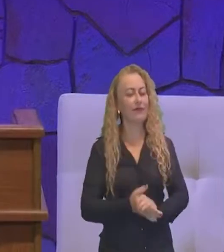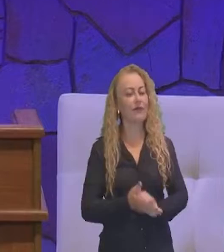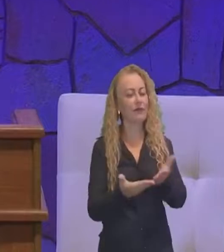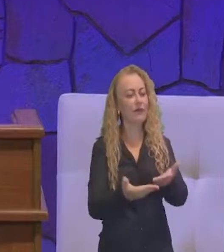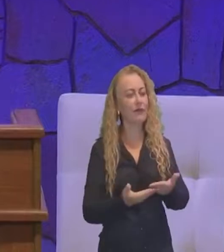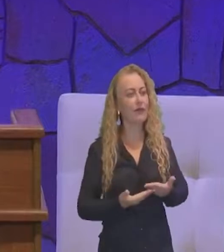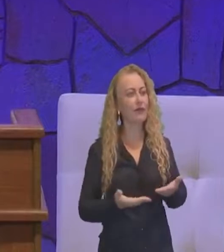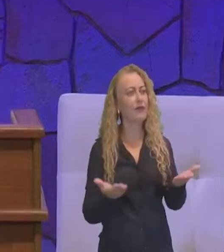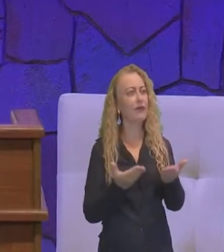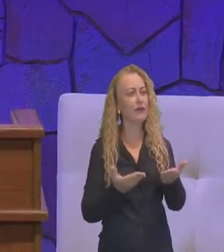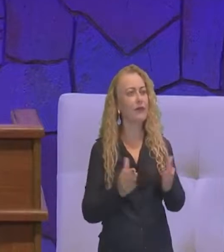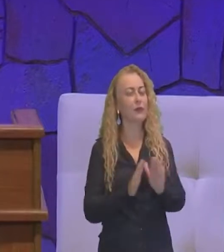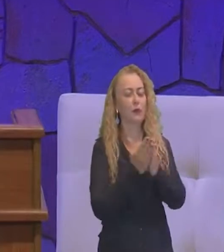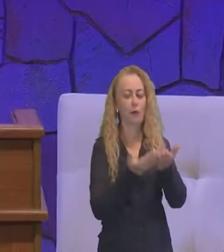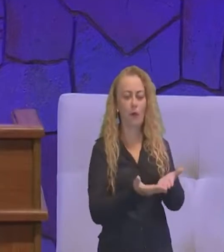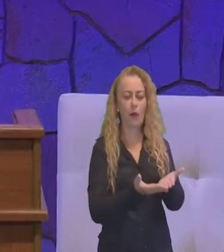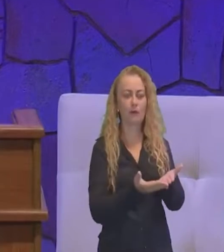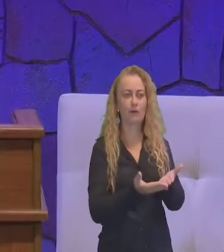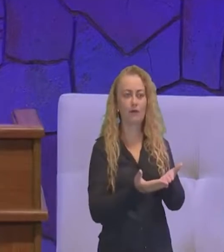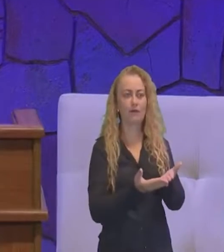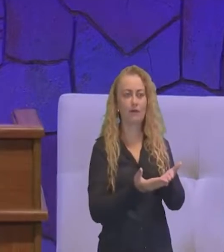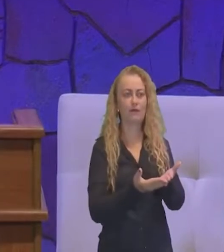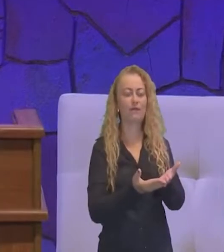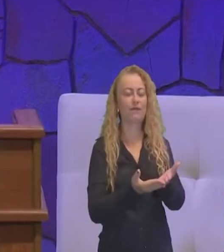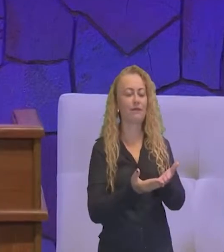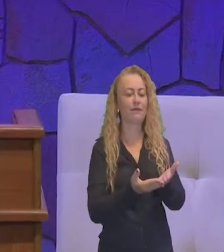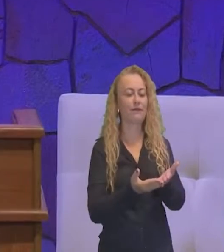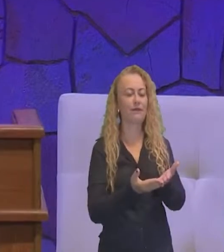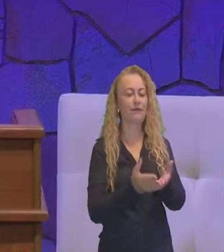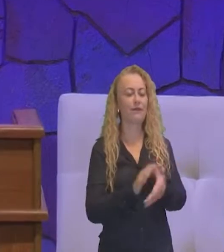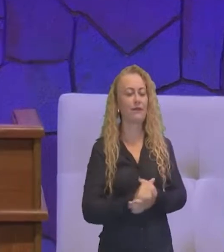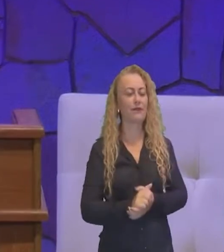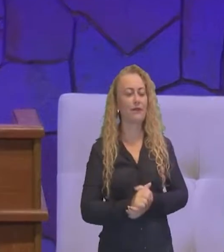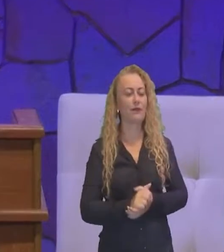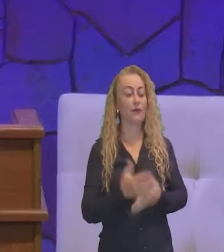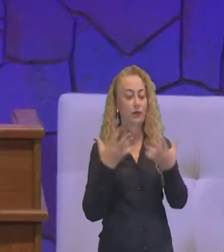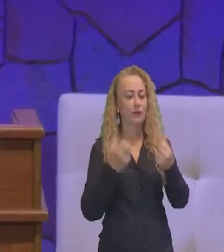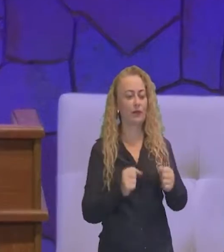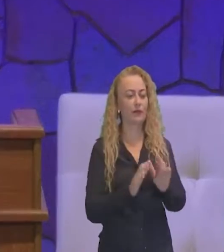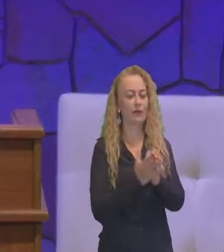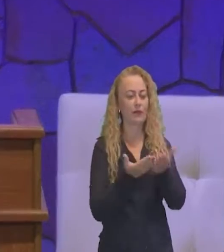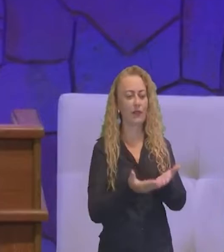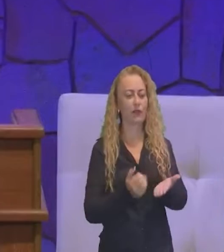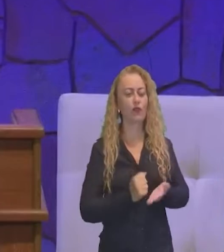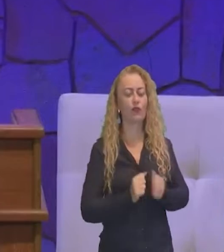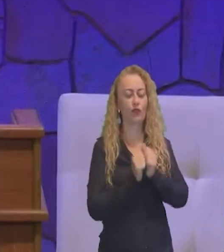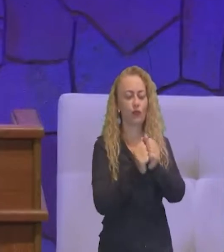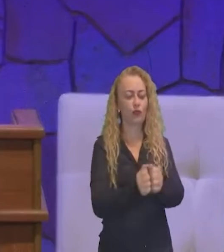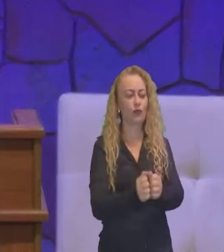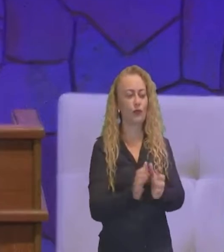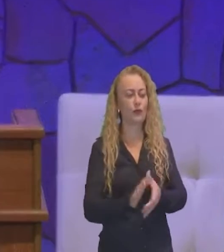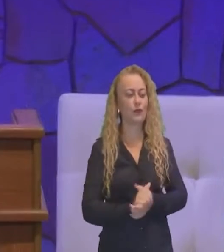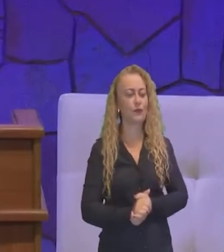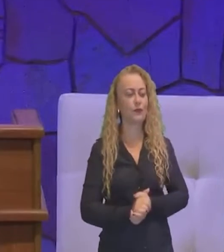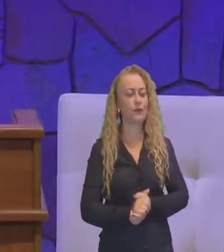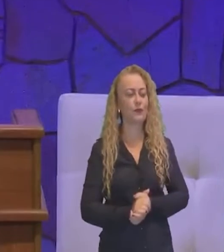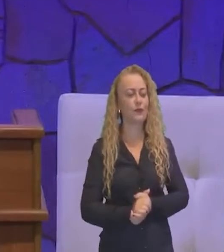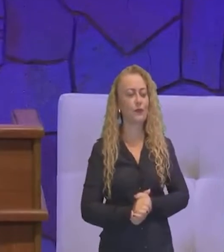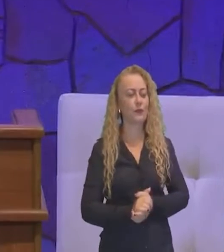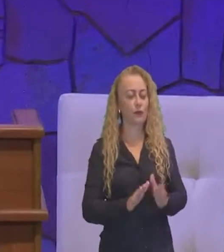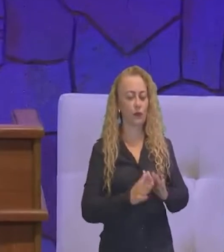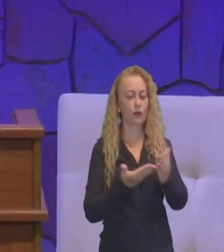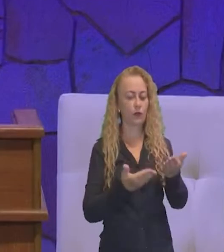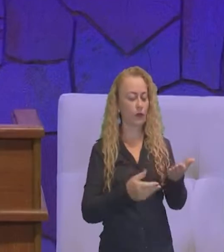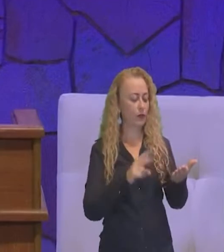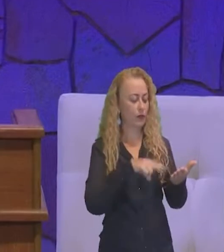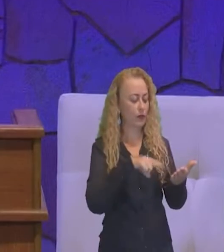convidá-los agora a abrirmos a palavra do Senhor. Vamos abrir juntos, ou então ligar as nossas Bíblias